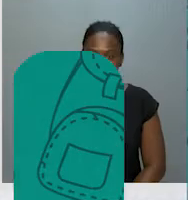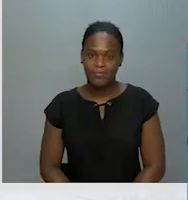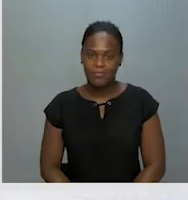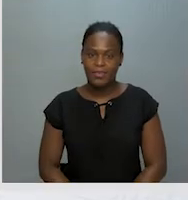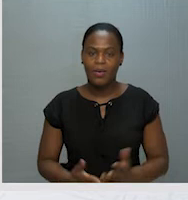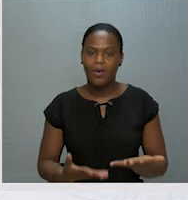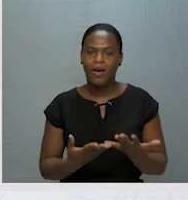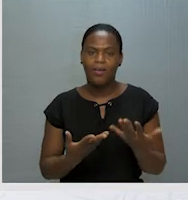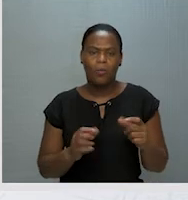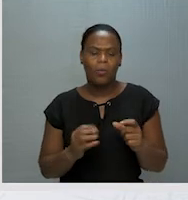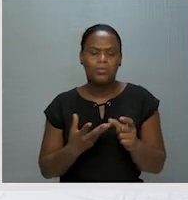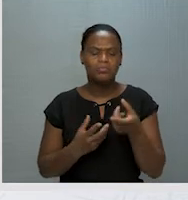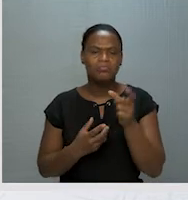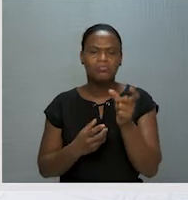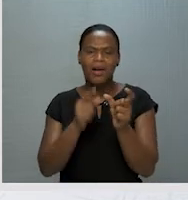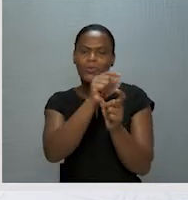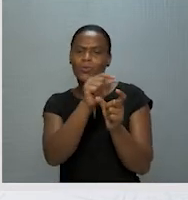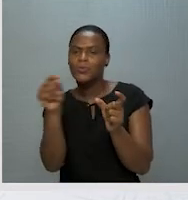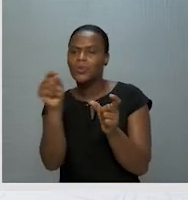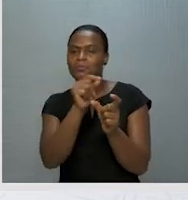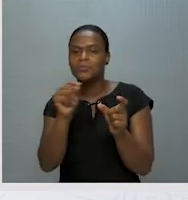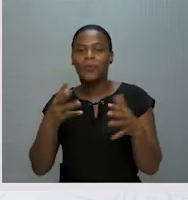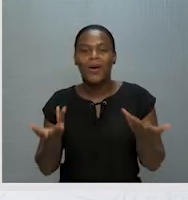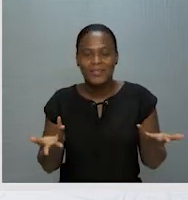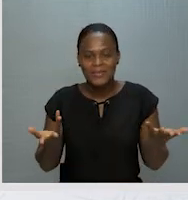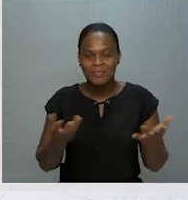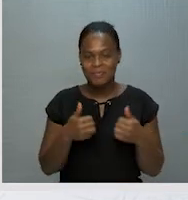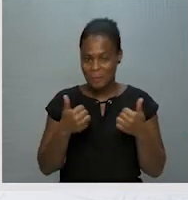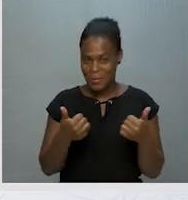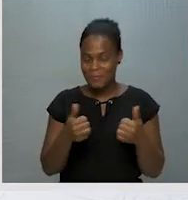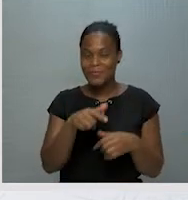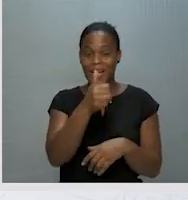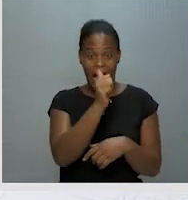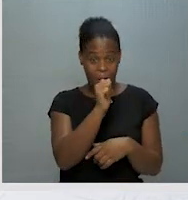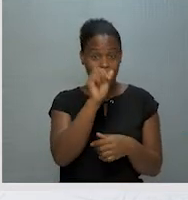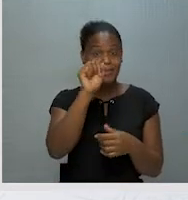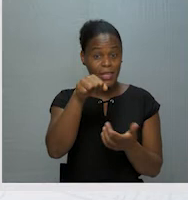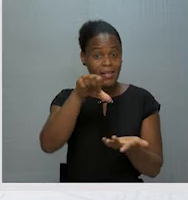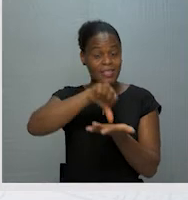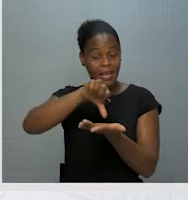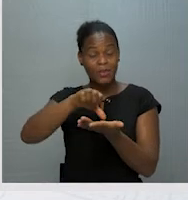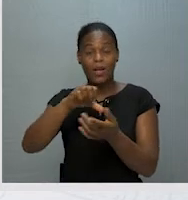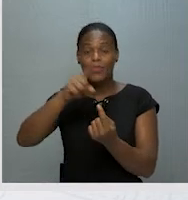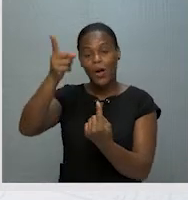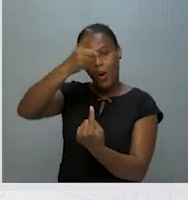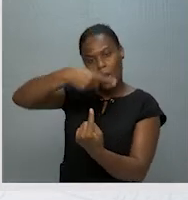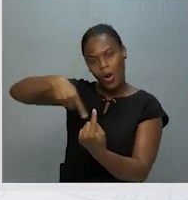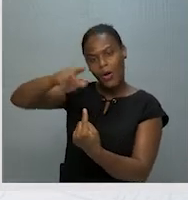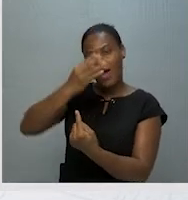E quais são as afirmações que sublinharam? Muito bem. A água está no centro da roda